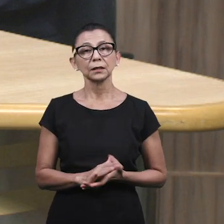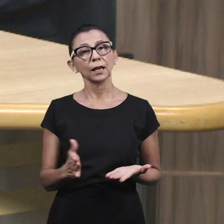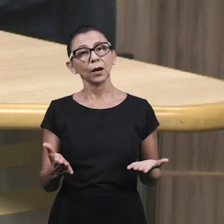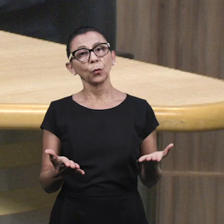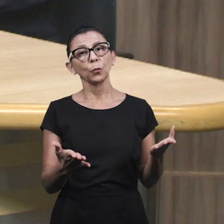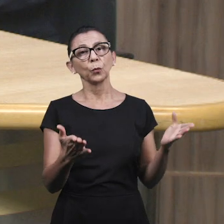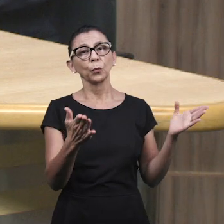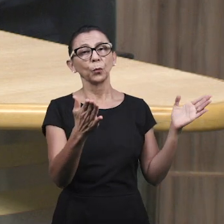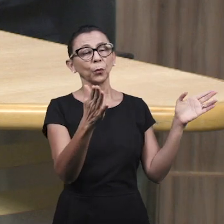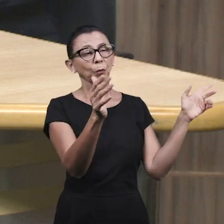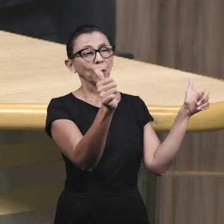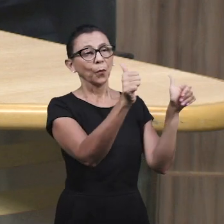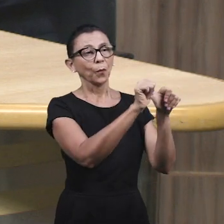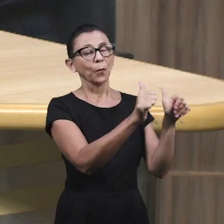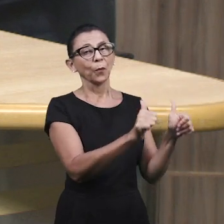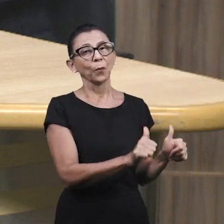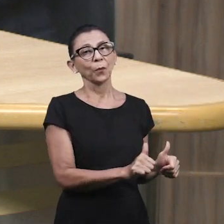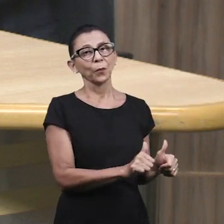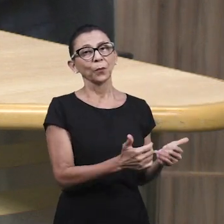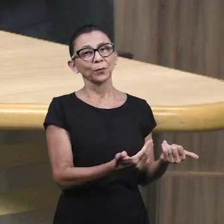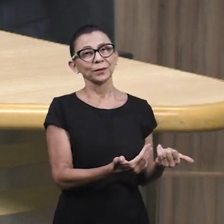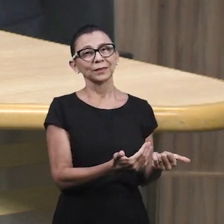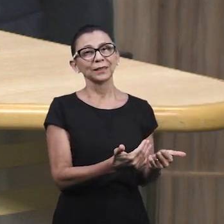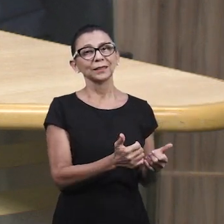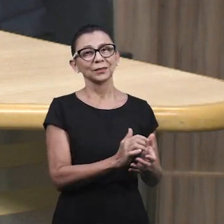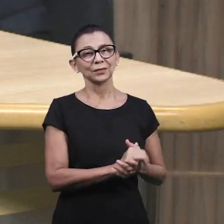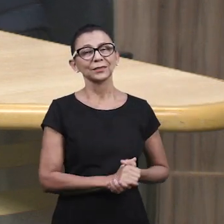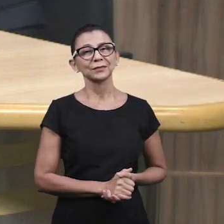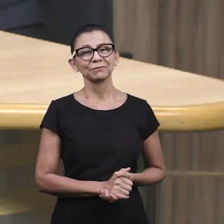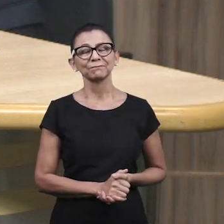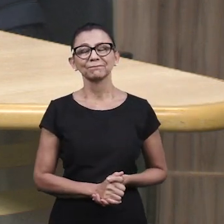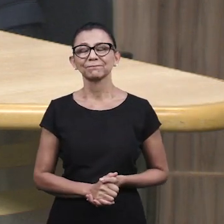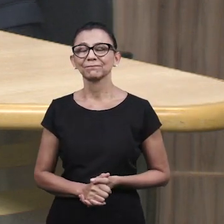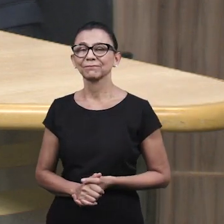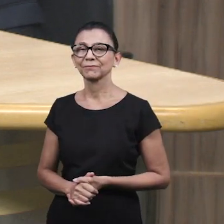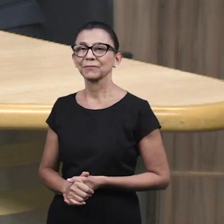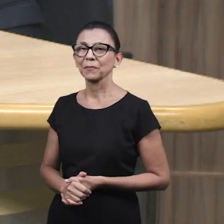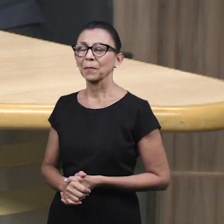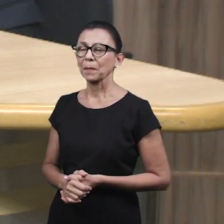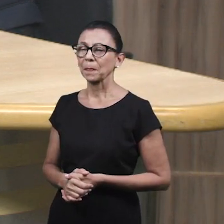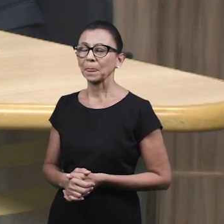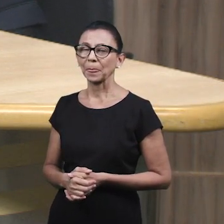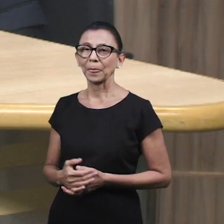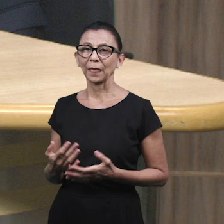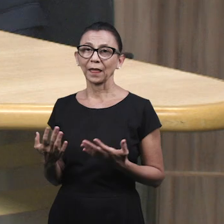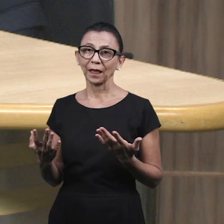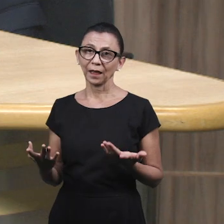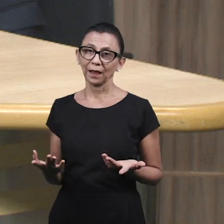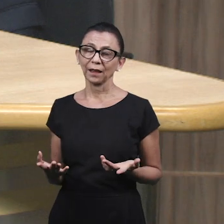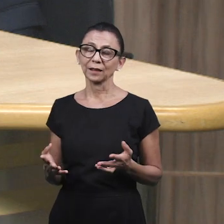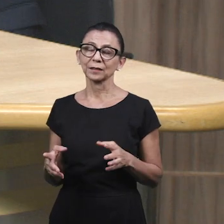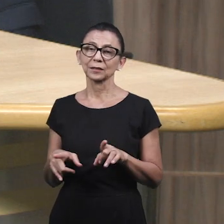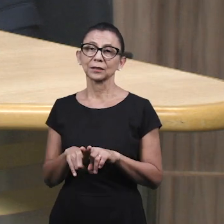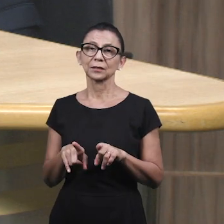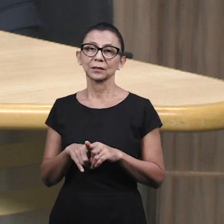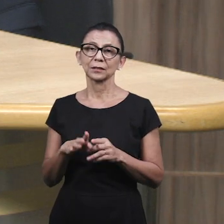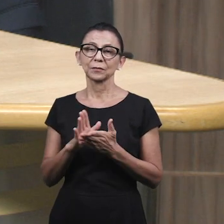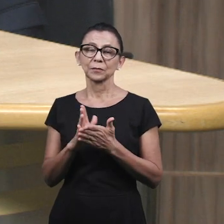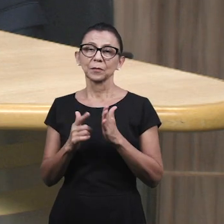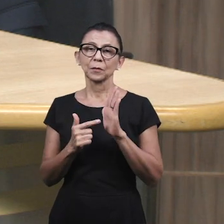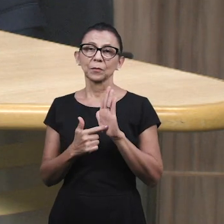santo. Da mesma maneira que Saul trouxe o Amalequita para dentro do culto. Né? Exatamente.